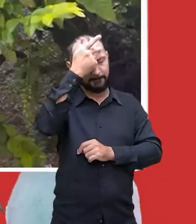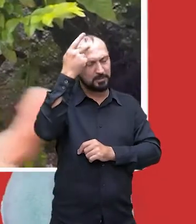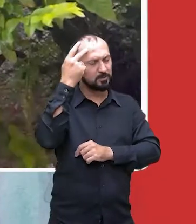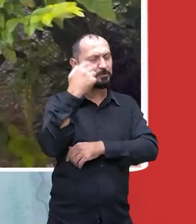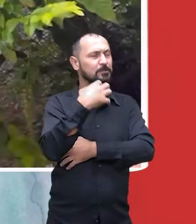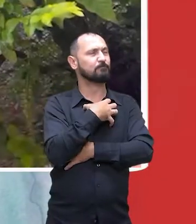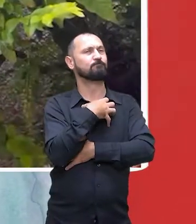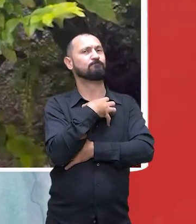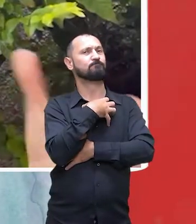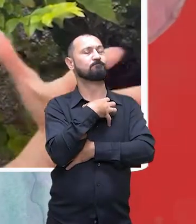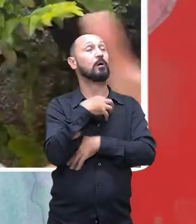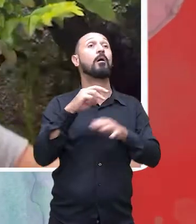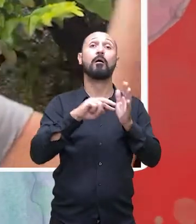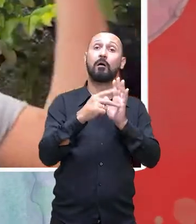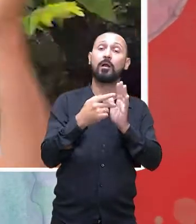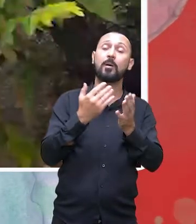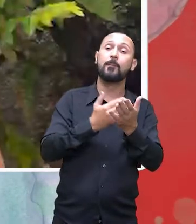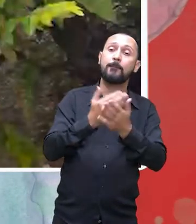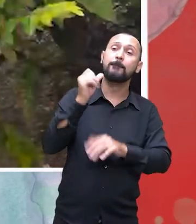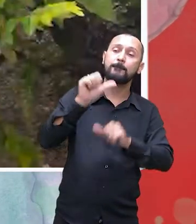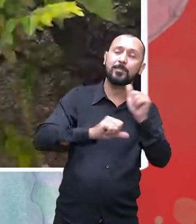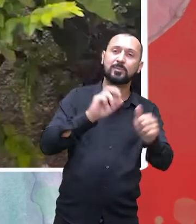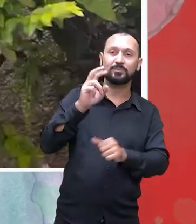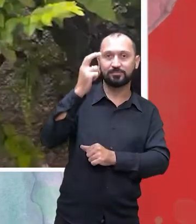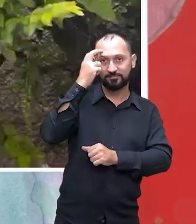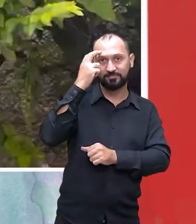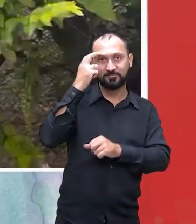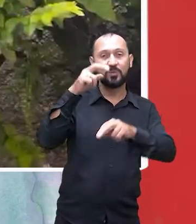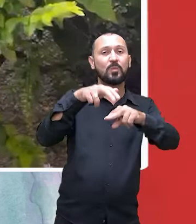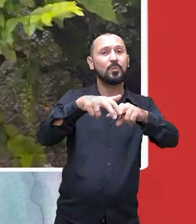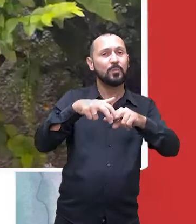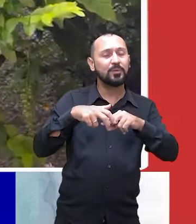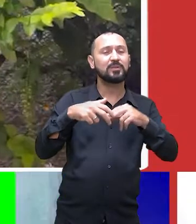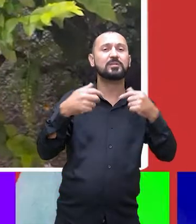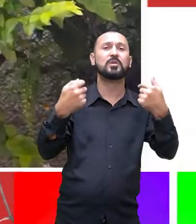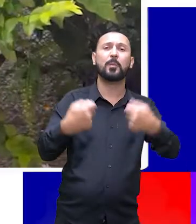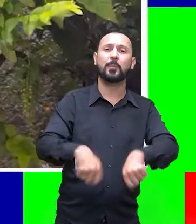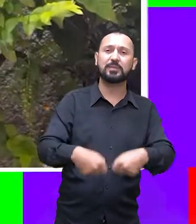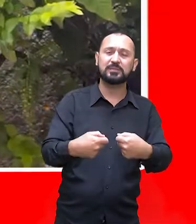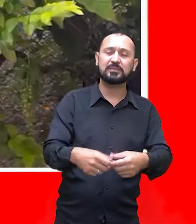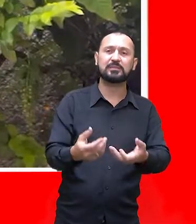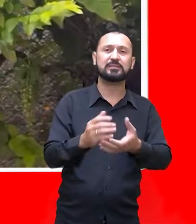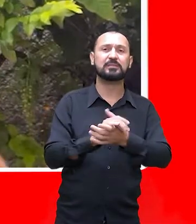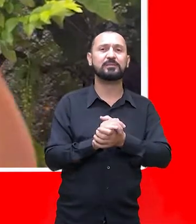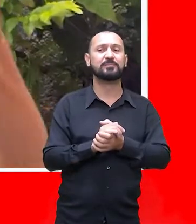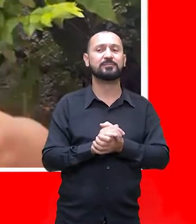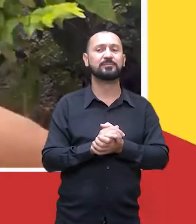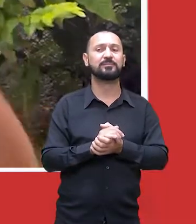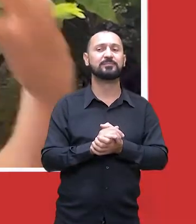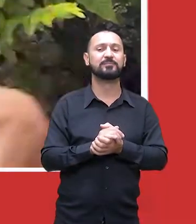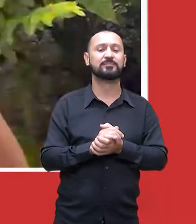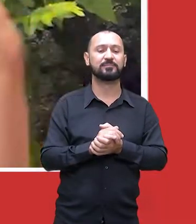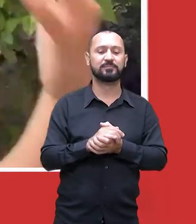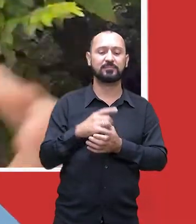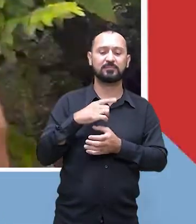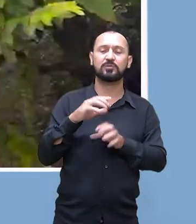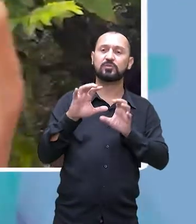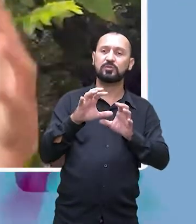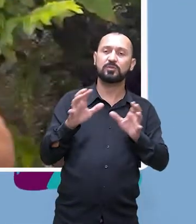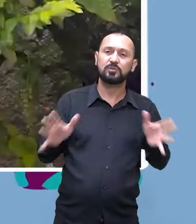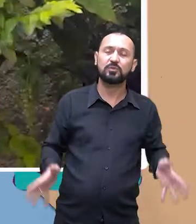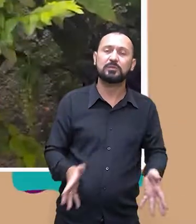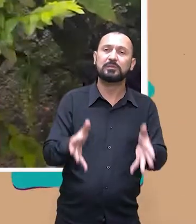a quem está fazendo arte, que ainda não está absorvido pela nossa cultura, para a gente ter vários